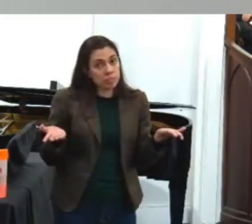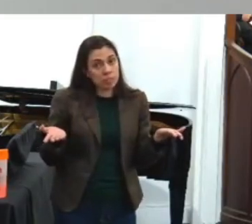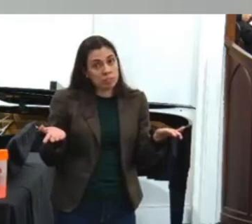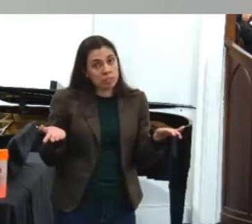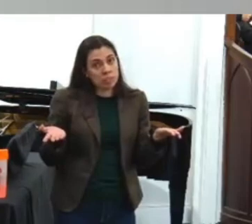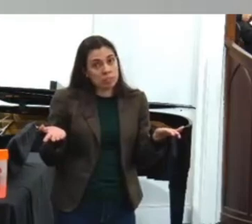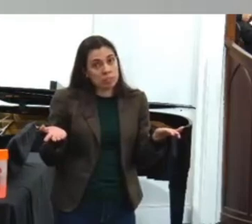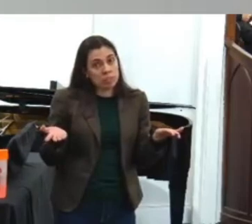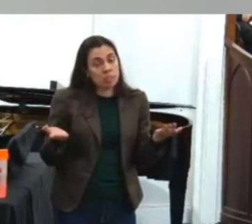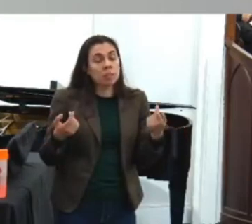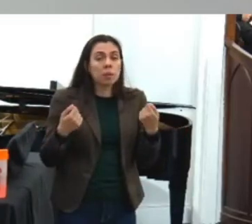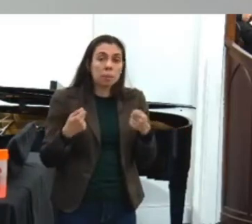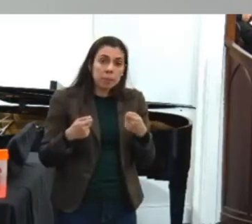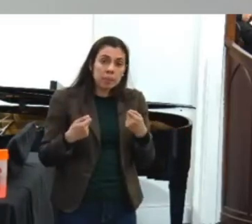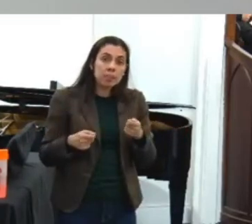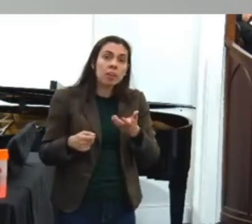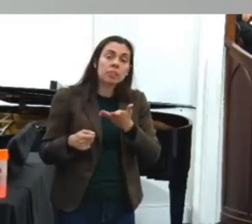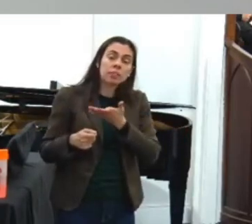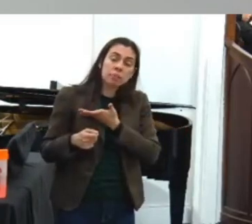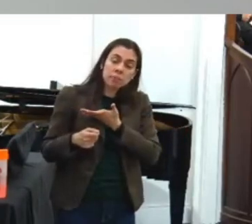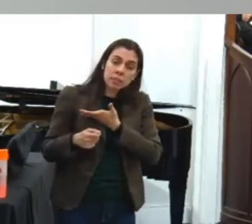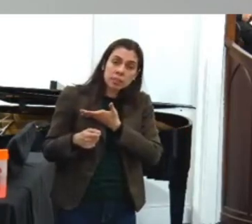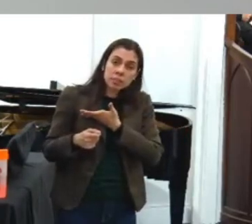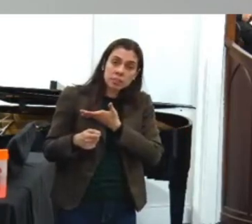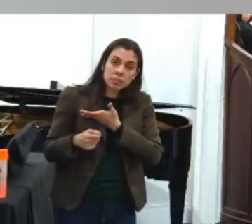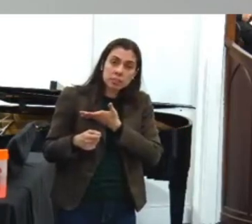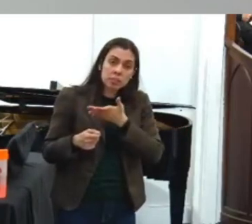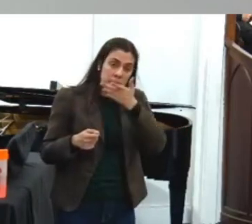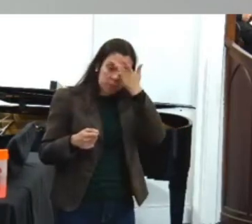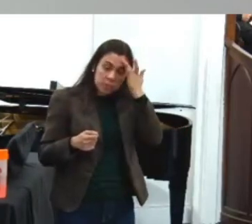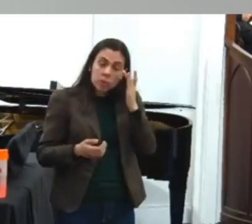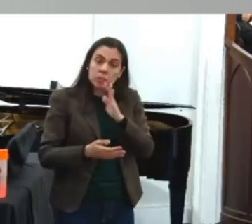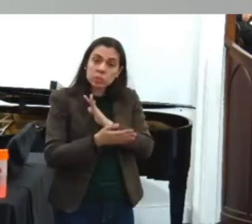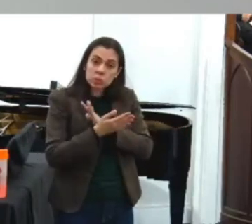e precisamos de outras pessoas em nossas vidas